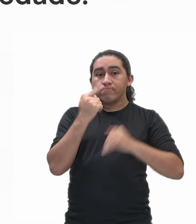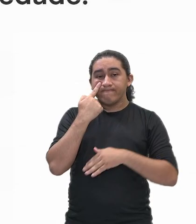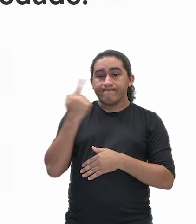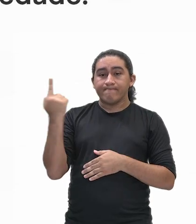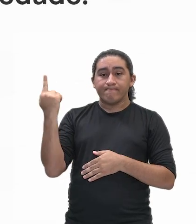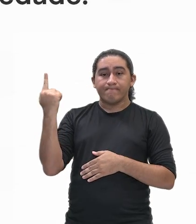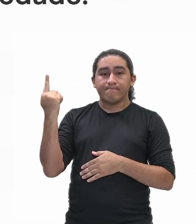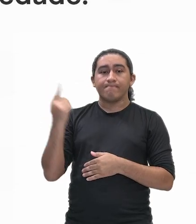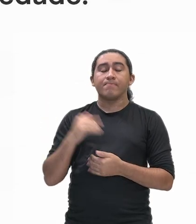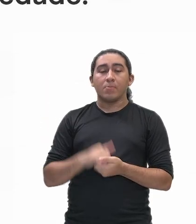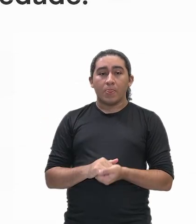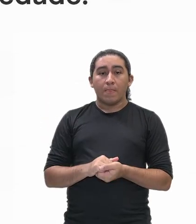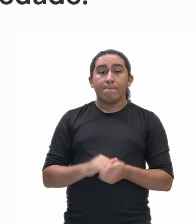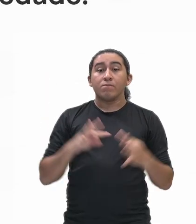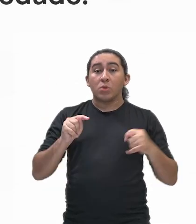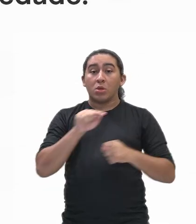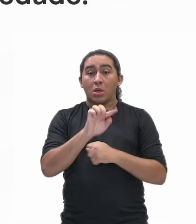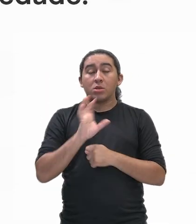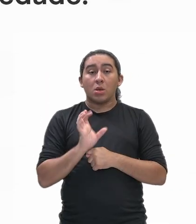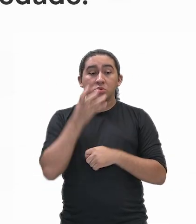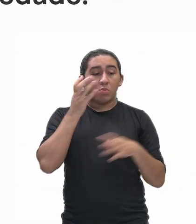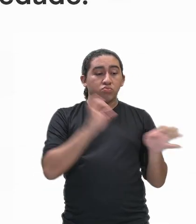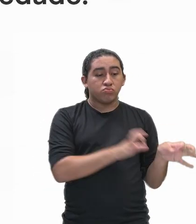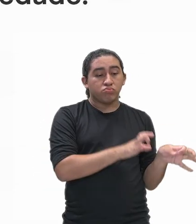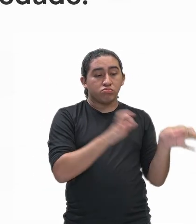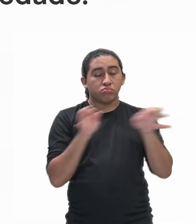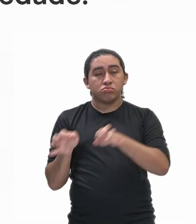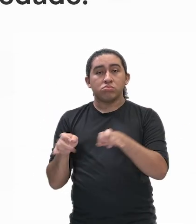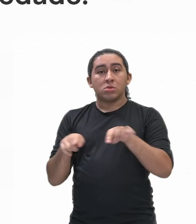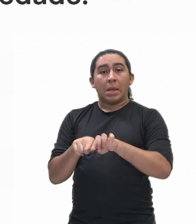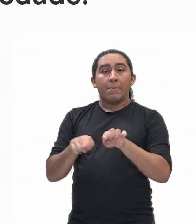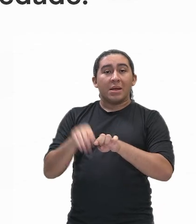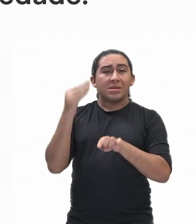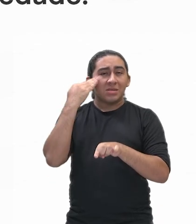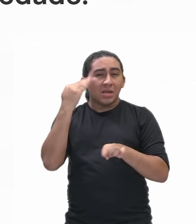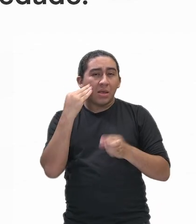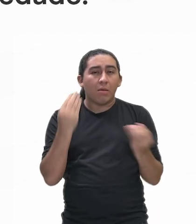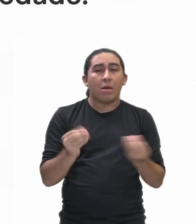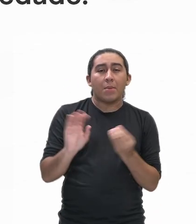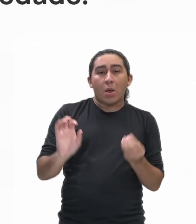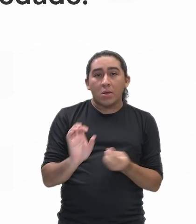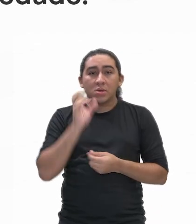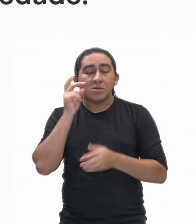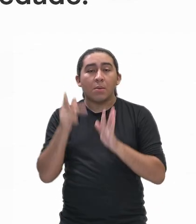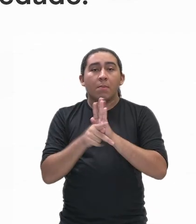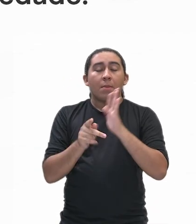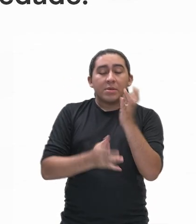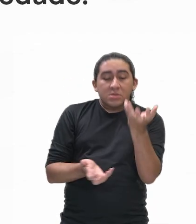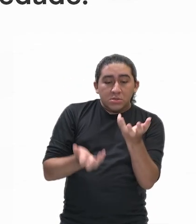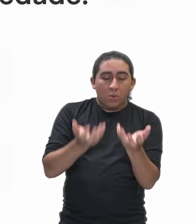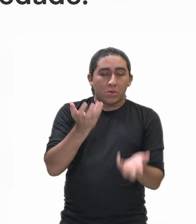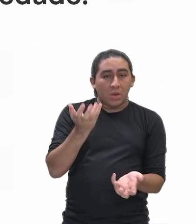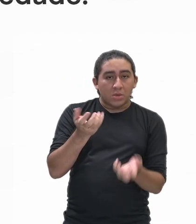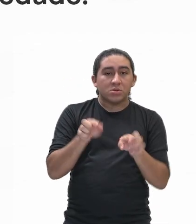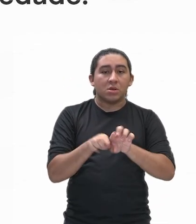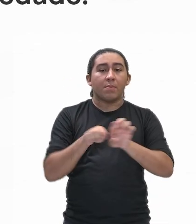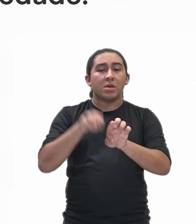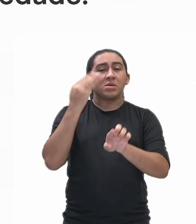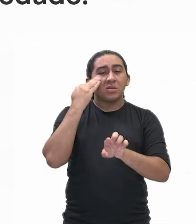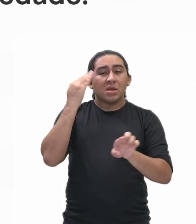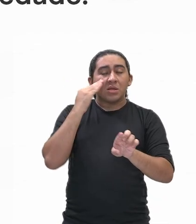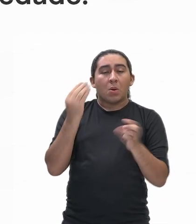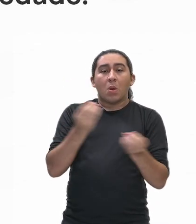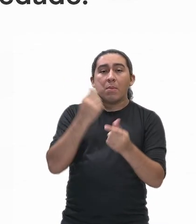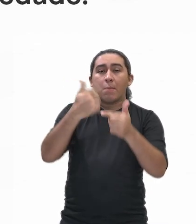Vejam lá. Toda essa situação e a busca por conhecer as causas da desigualdade e de criar